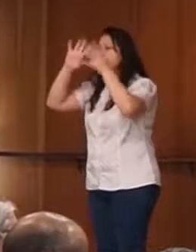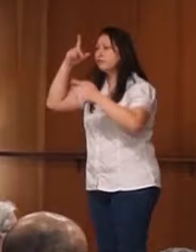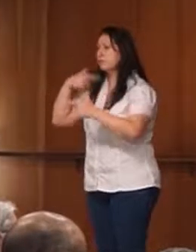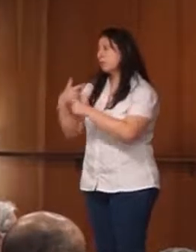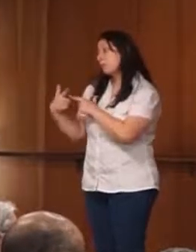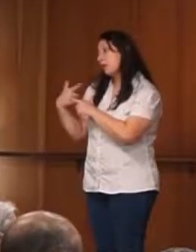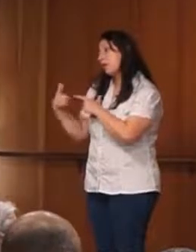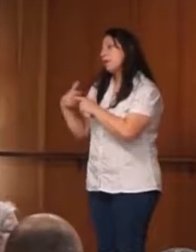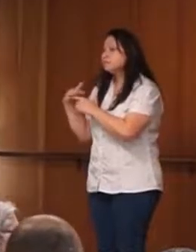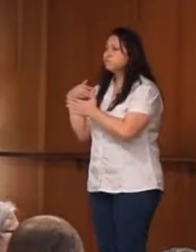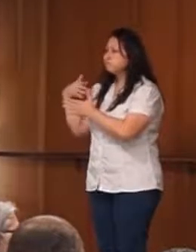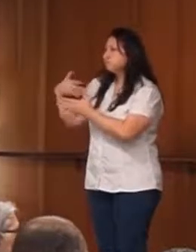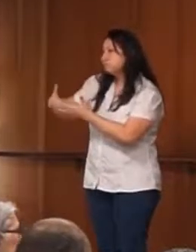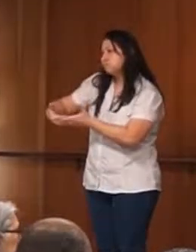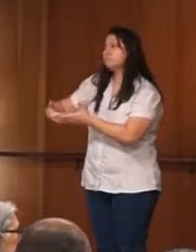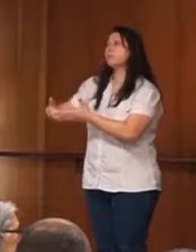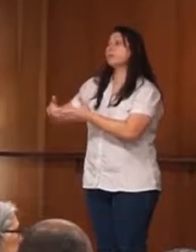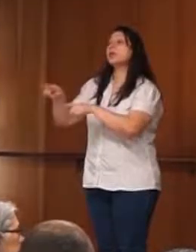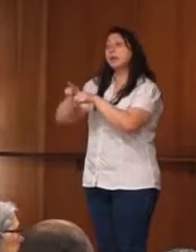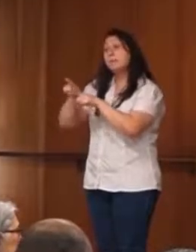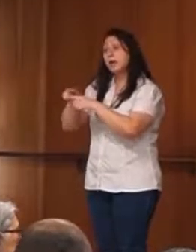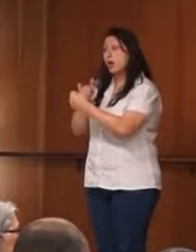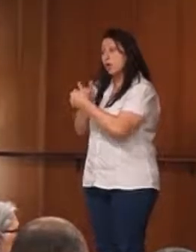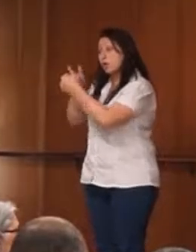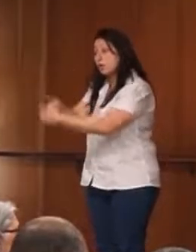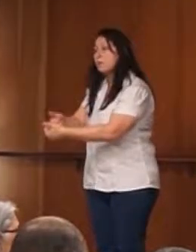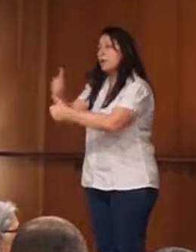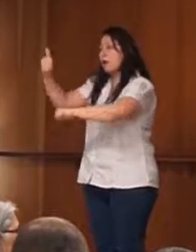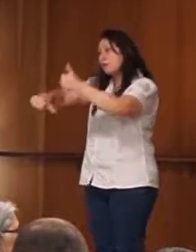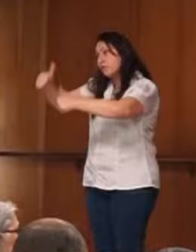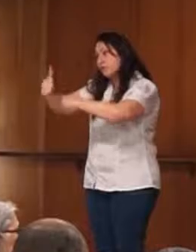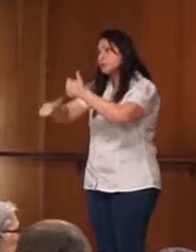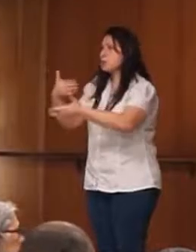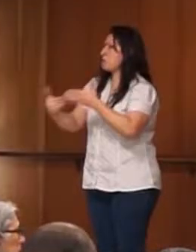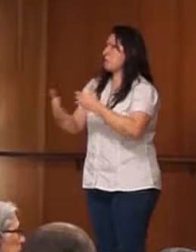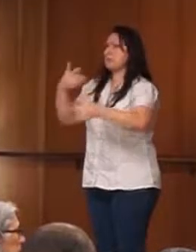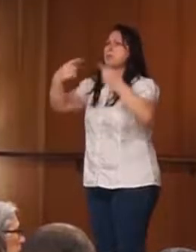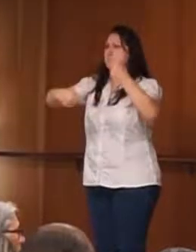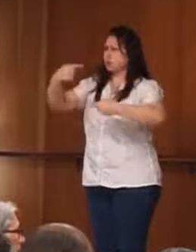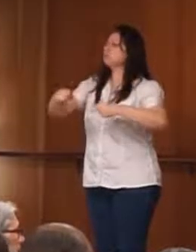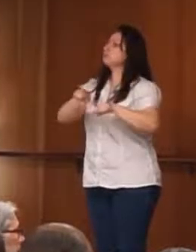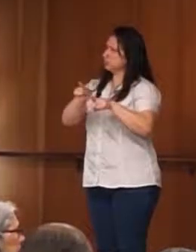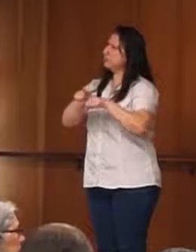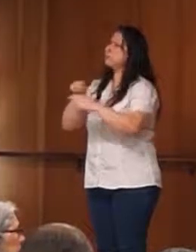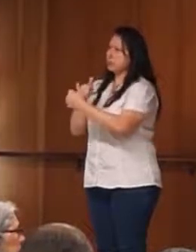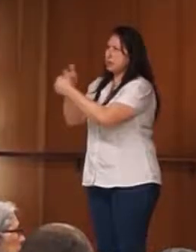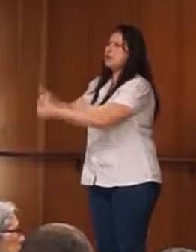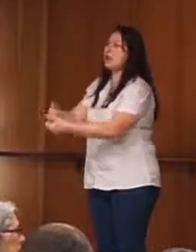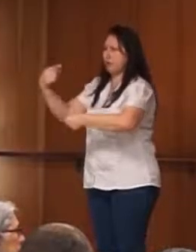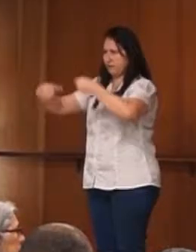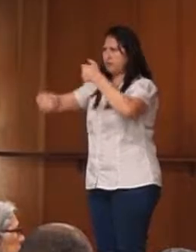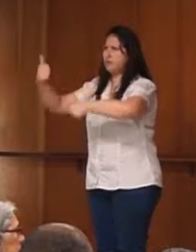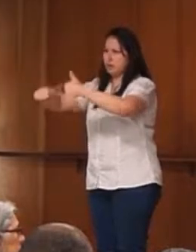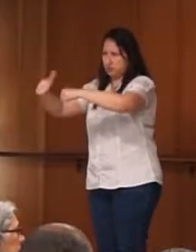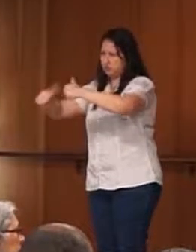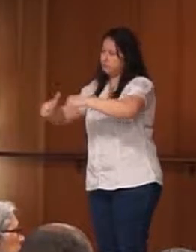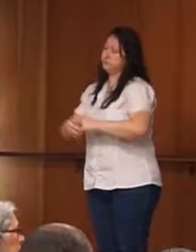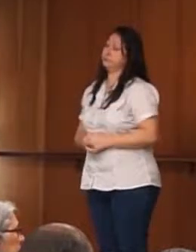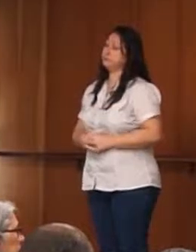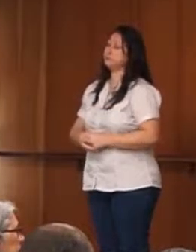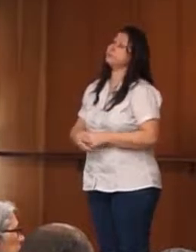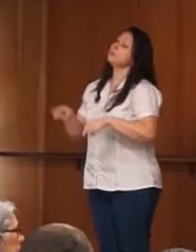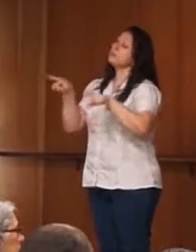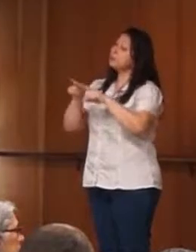ser acompanhada e avaliada constantemente, como qualquer política pública, e a possibilidade, né,